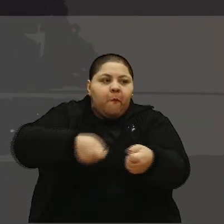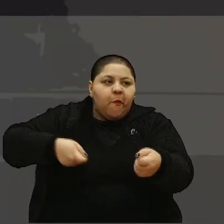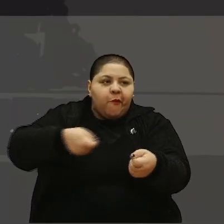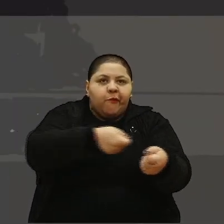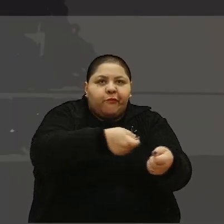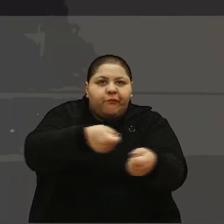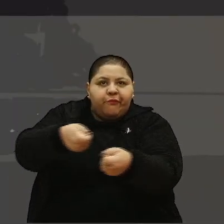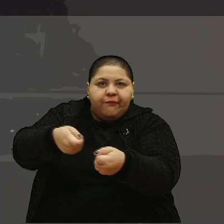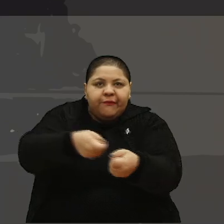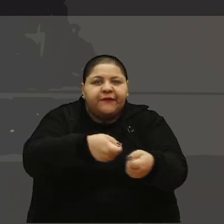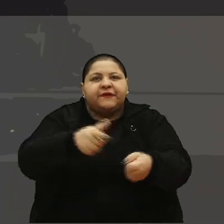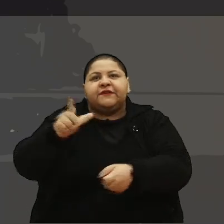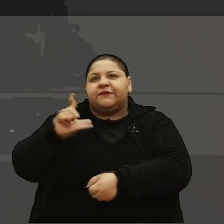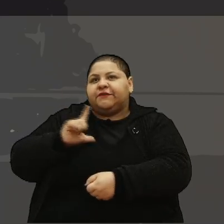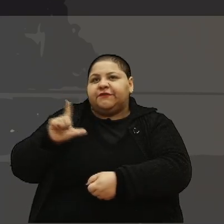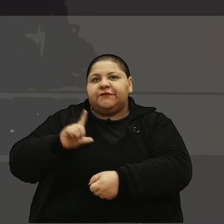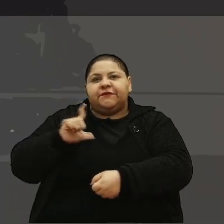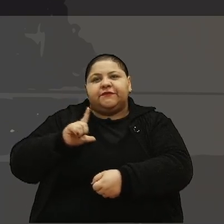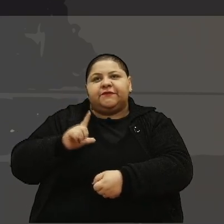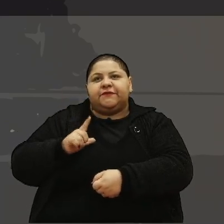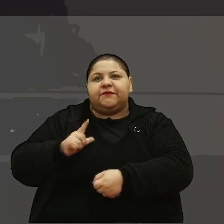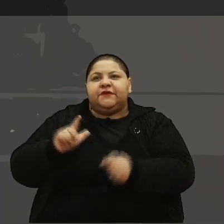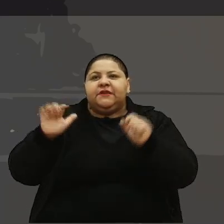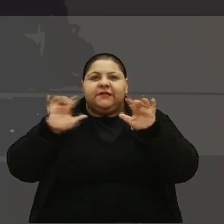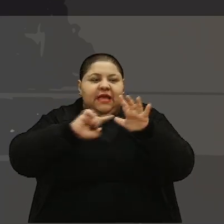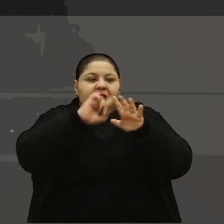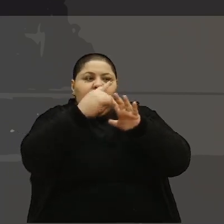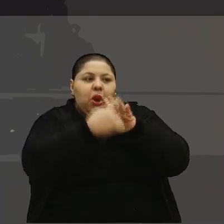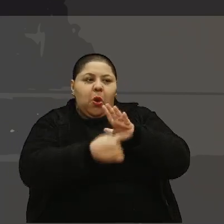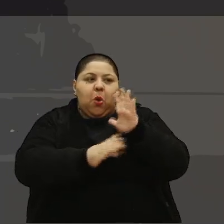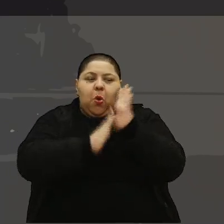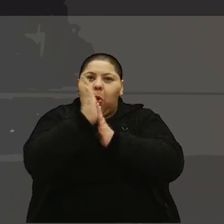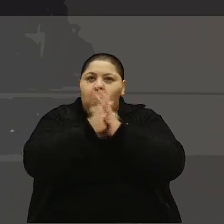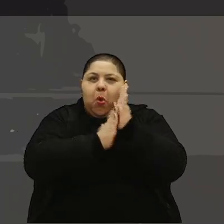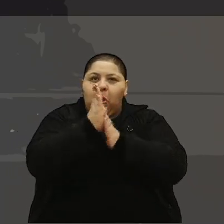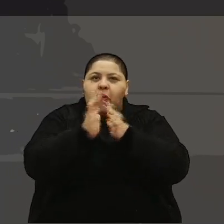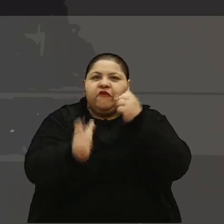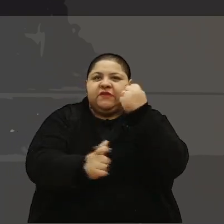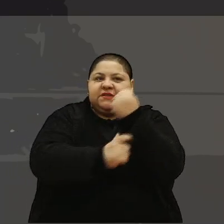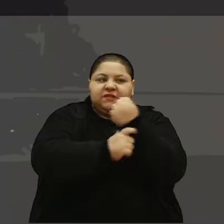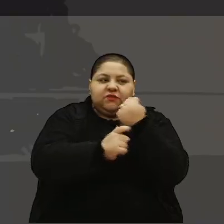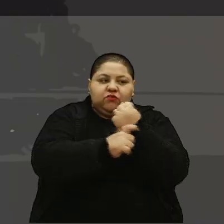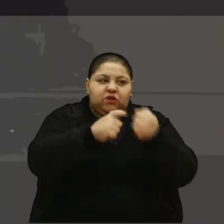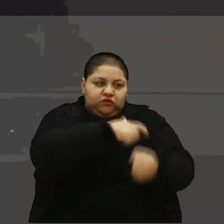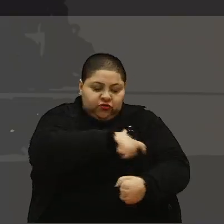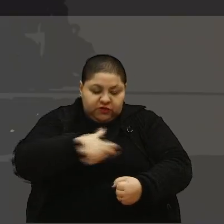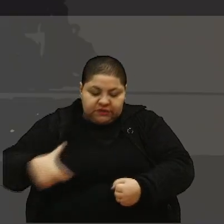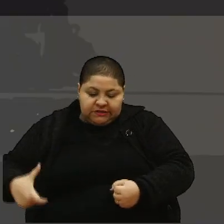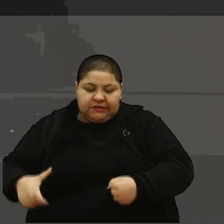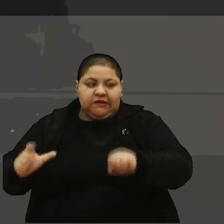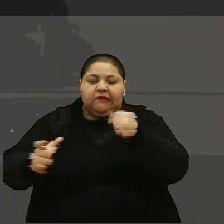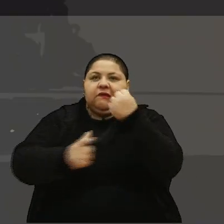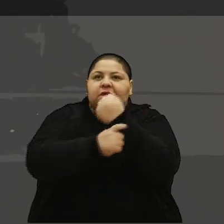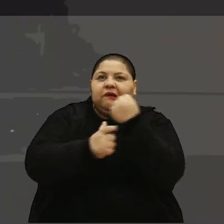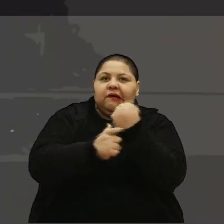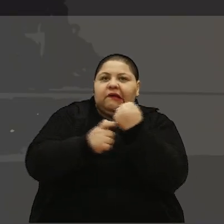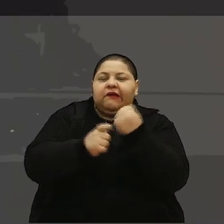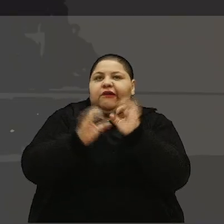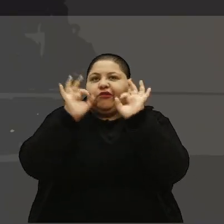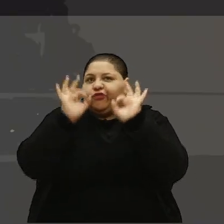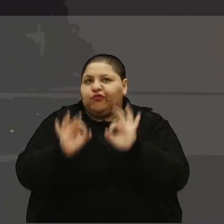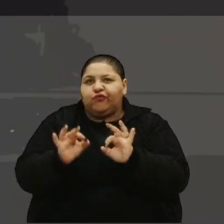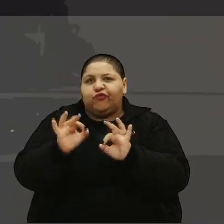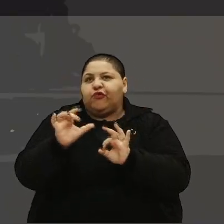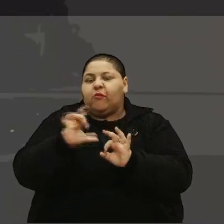todo um aparato ali, tem que ter as luvas de segurança, tem que ter o cinto de segurança, as luvas apropriadas para não